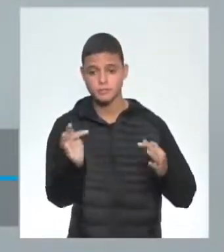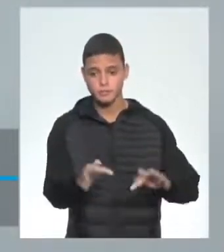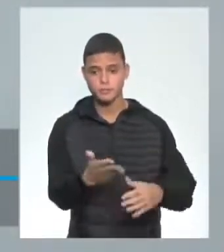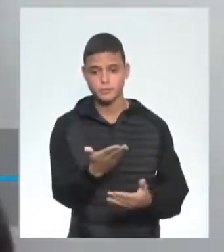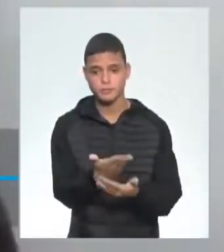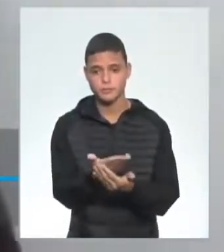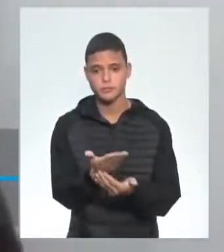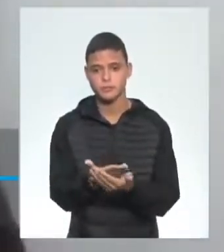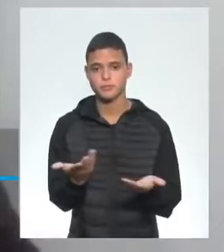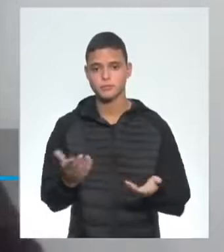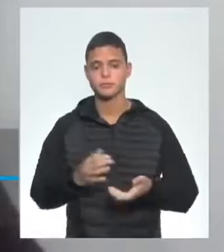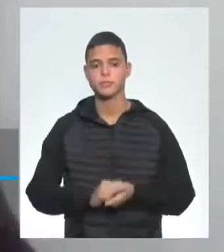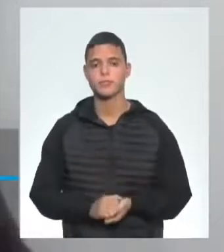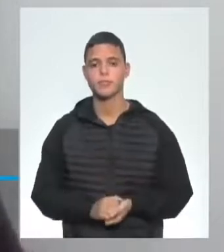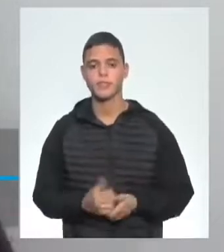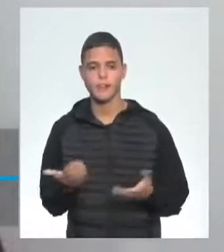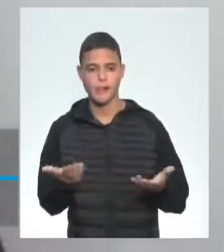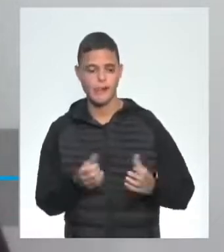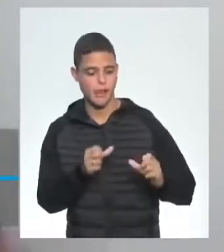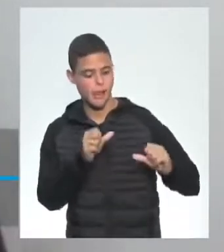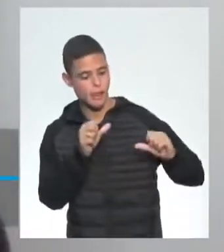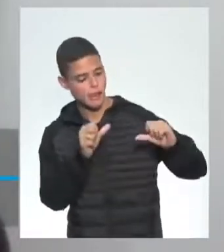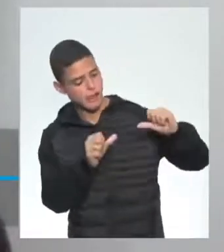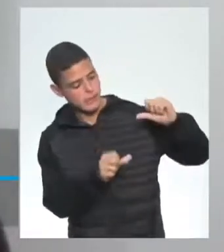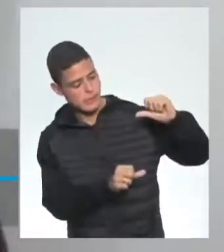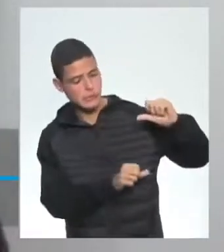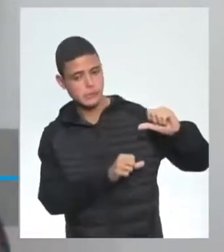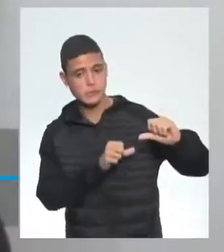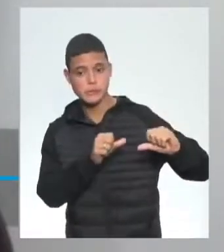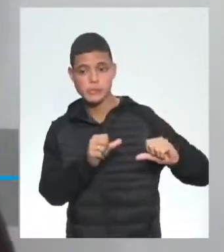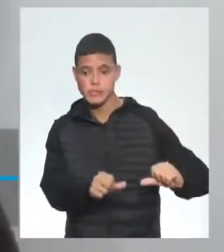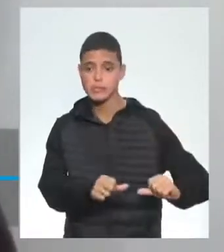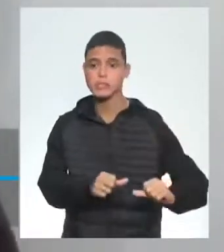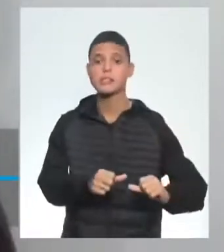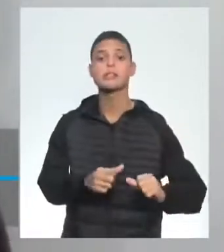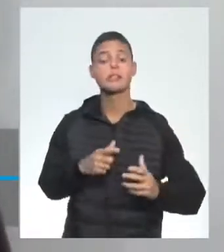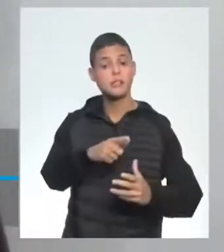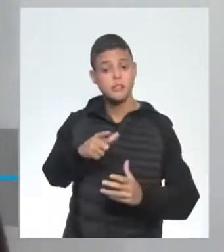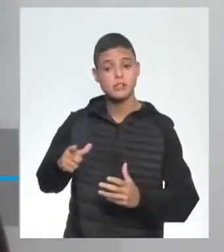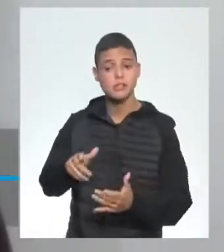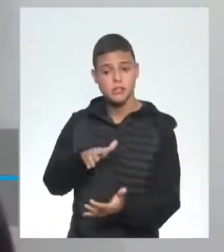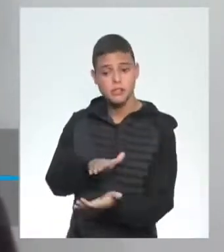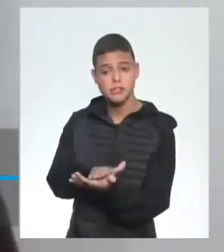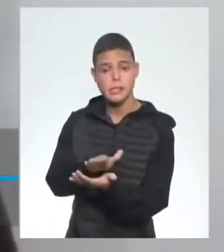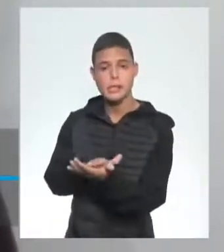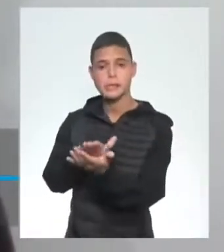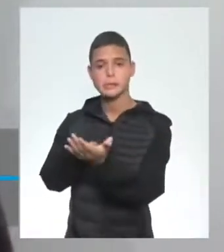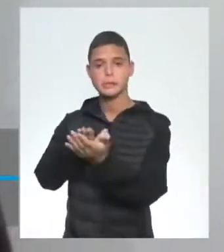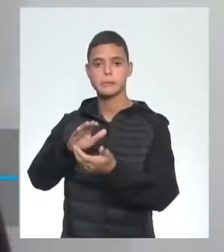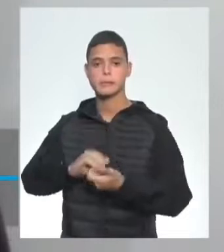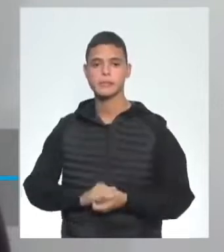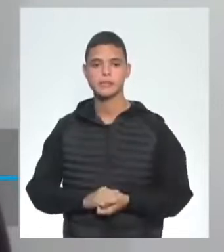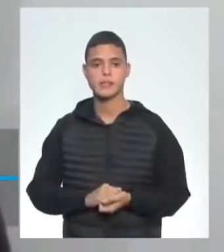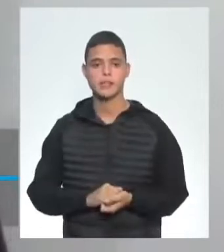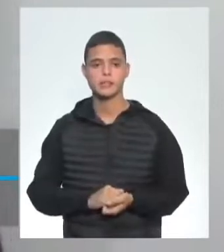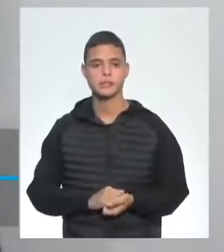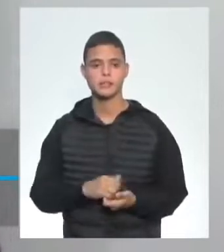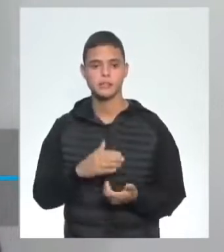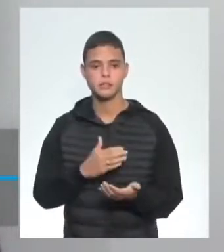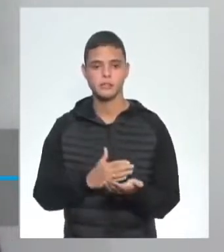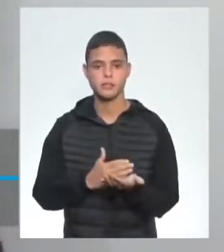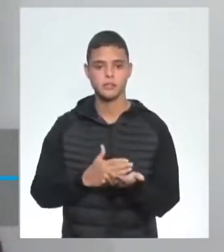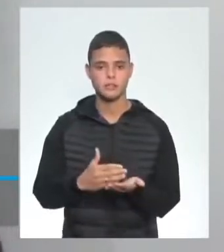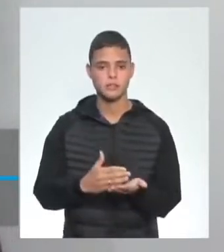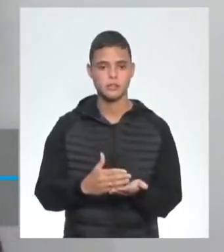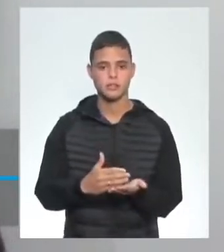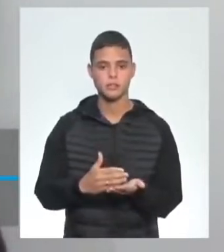agora uma volta, porque elogiamos, estamos vendo que tem que falar bem mesmo. Vamos começar a mostrar o nosso